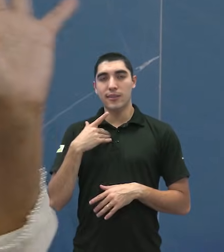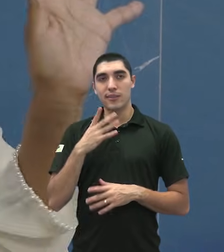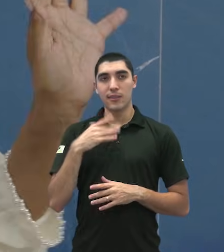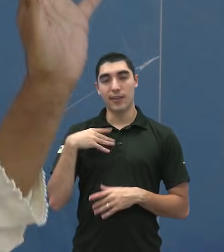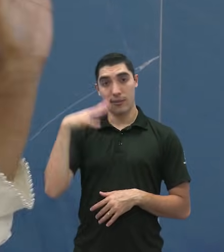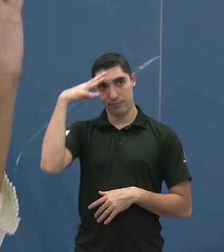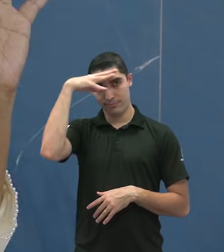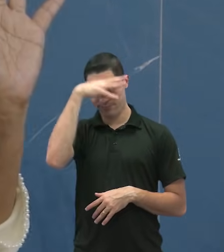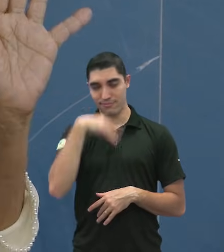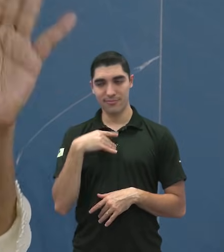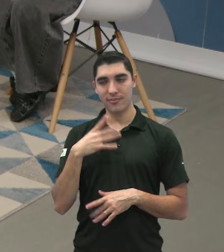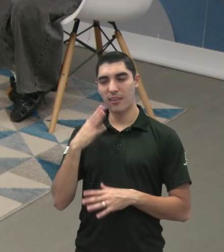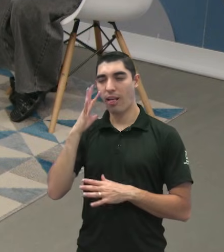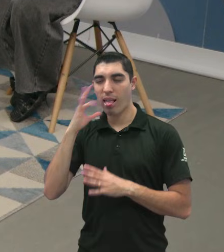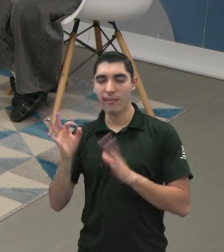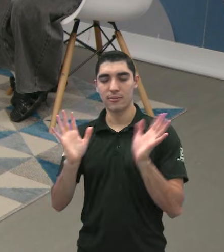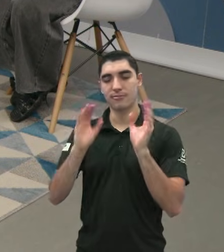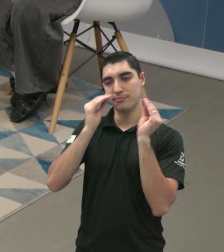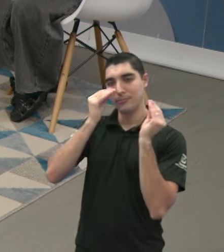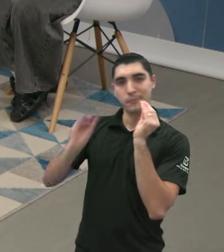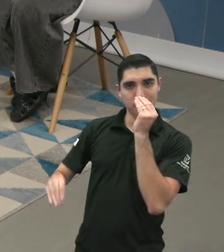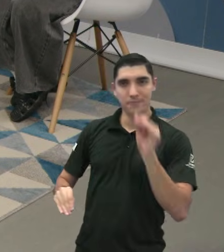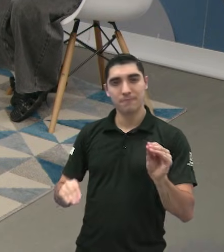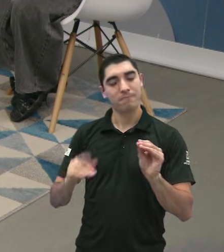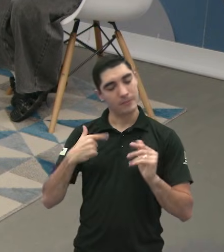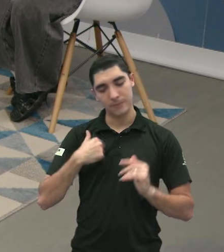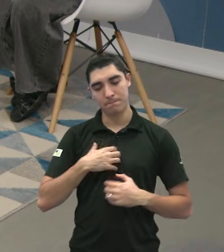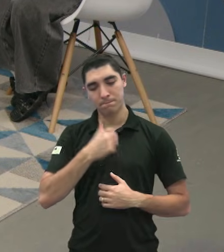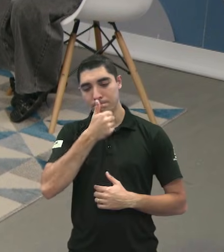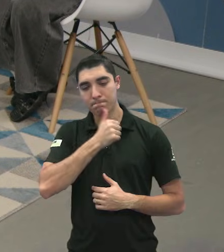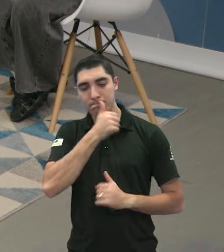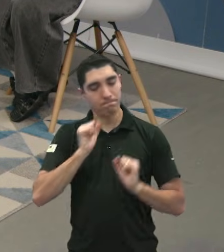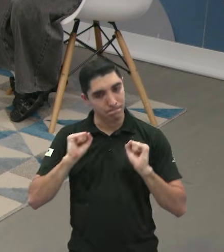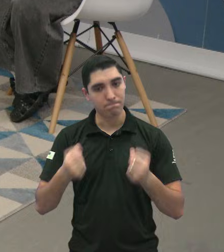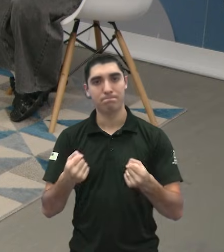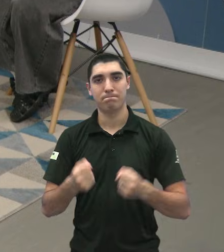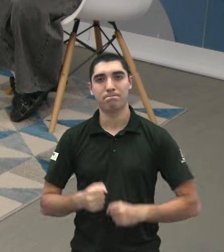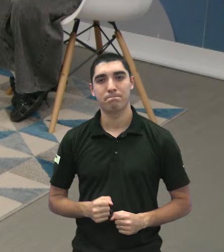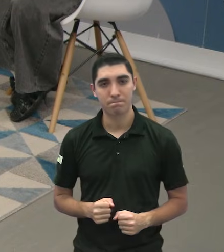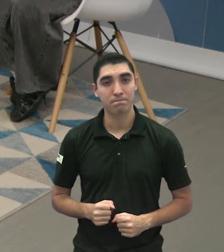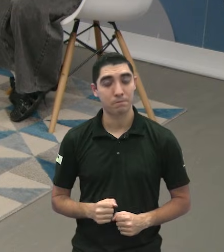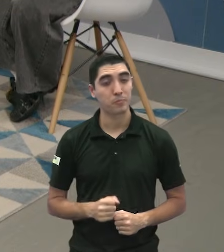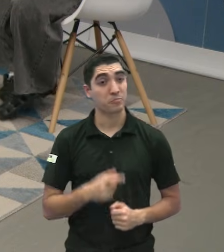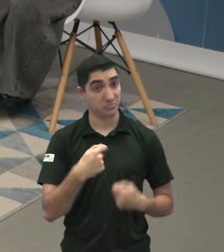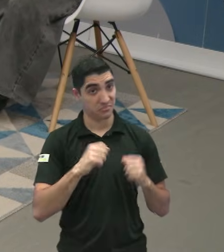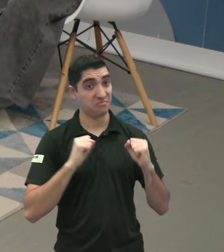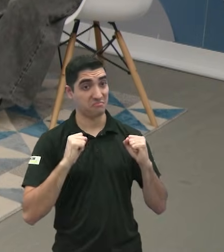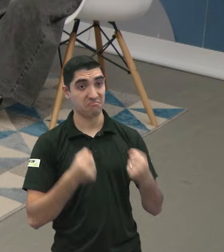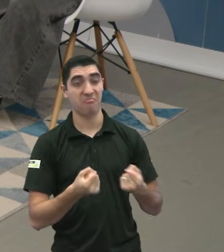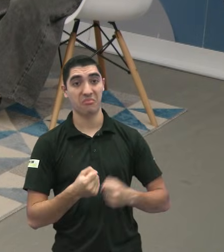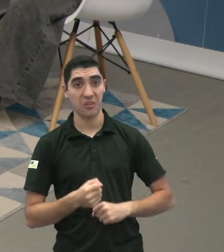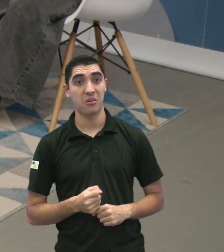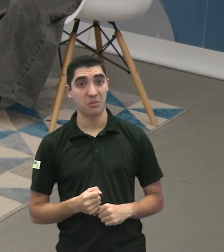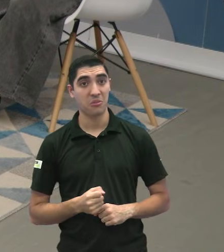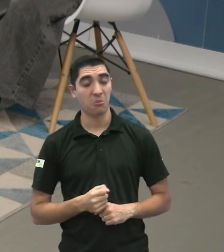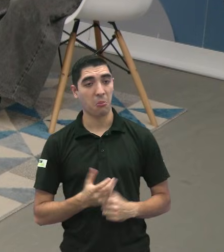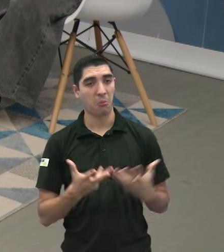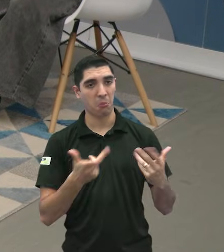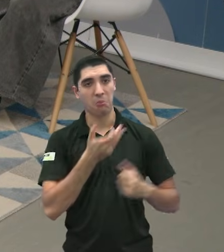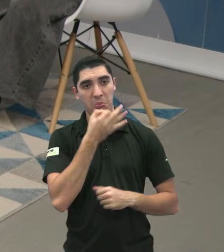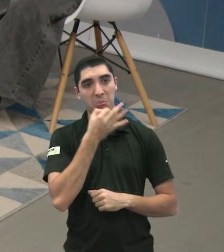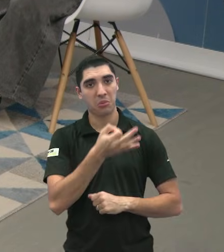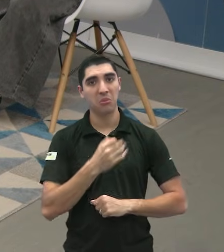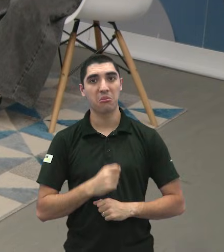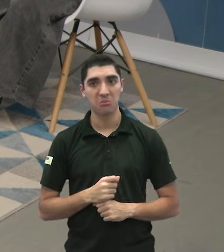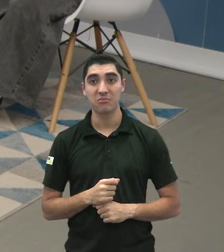e finge que não foi comigo e continua, ou se põe ali para a luta. Tem que se colocar, né? Isso, Com exatamente.